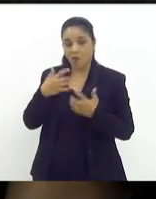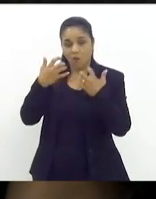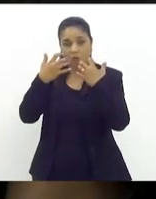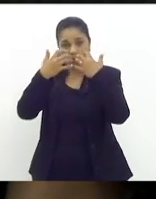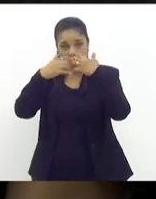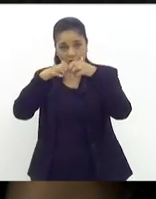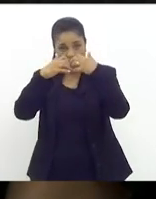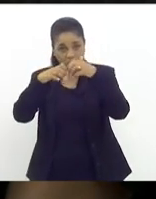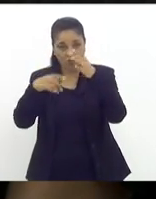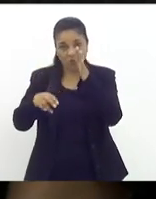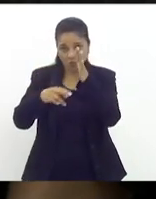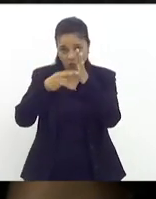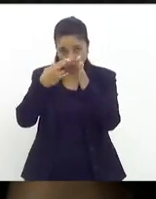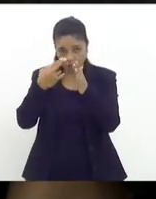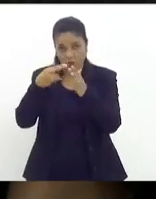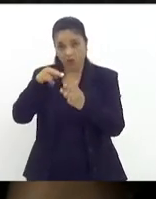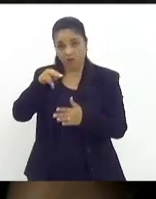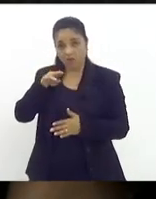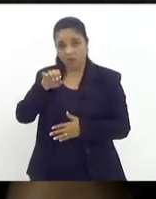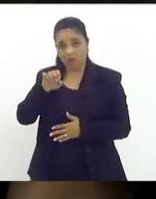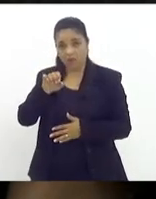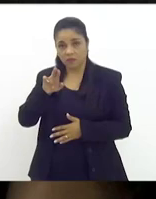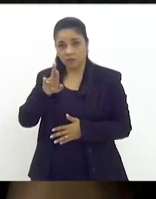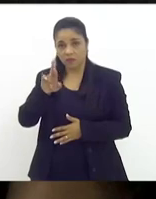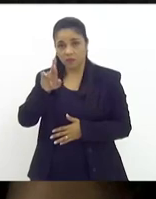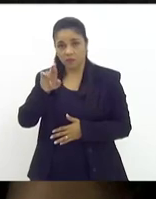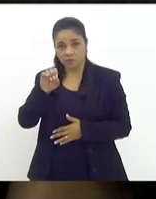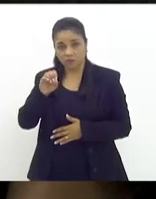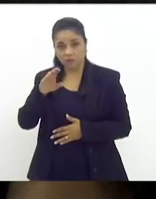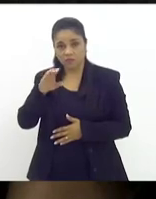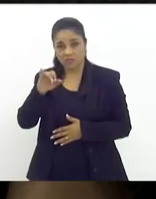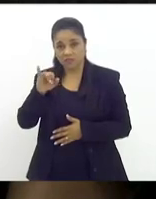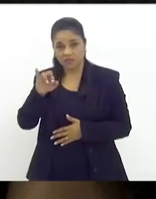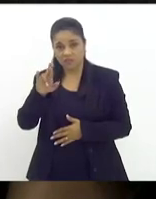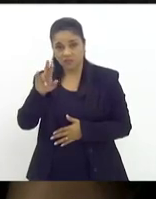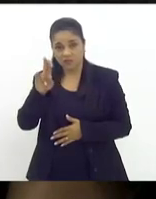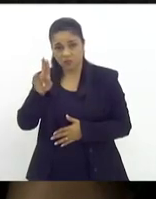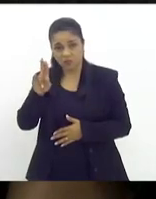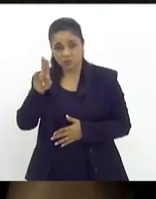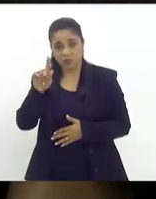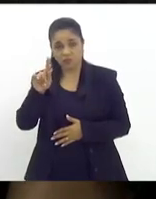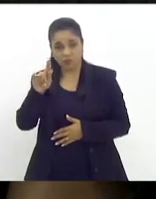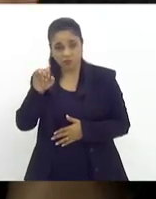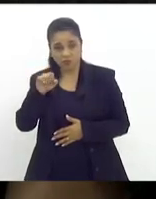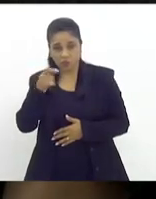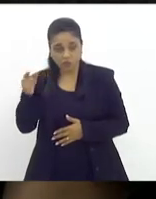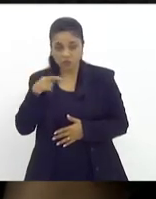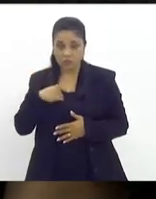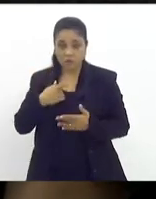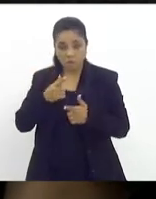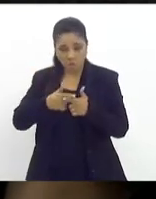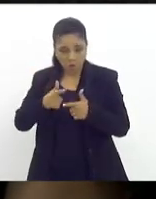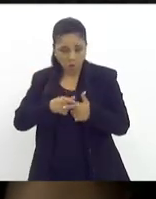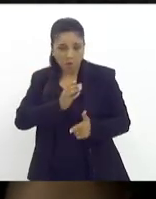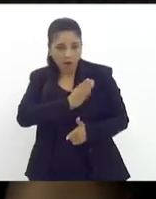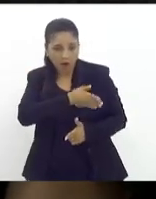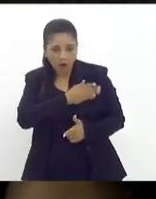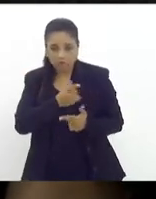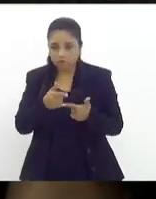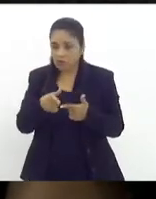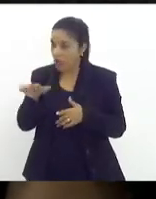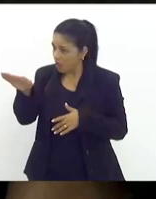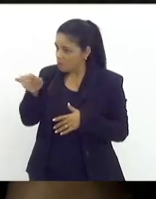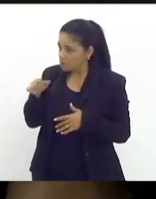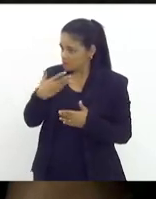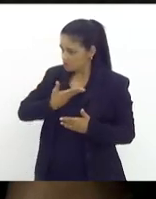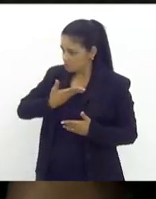neurocirurgião. Evidentemente, se o cara tiver com um problema cardíaco sério, ele vai chamar lá o amigo que é cardiologista